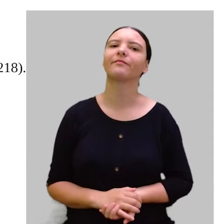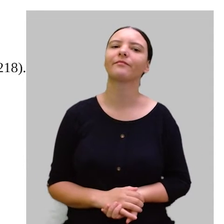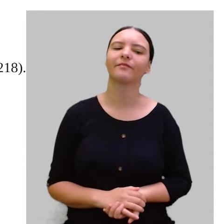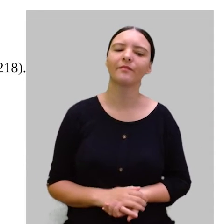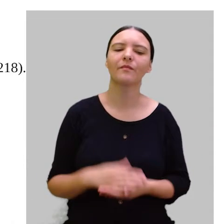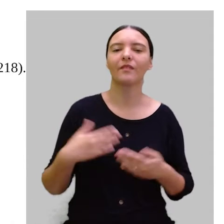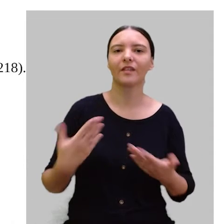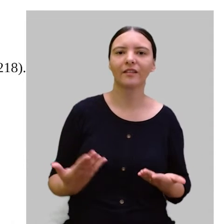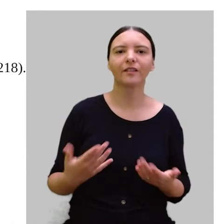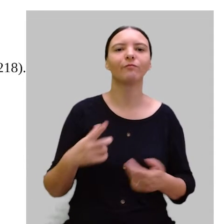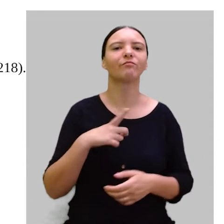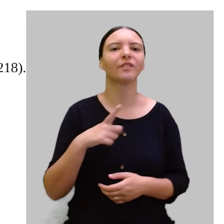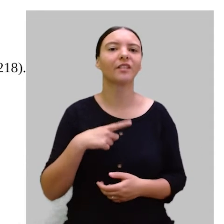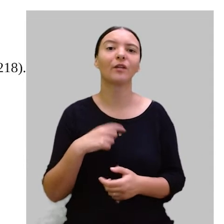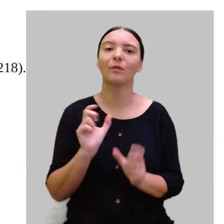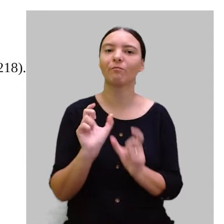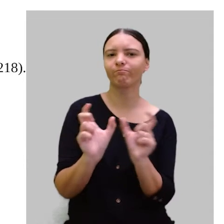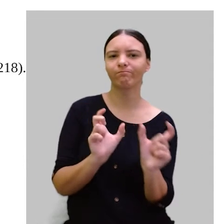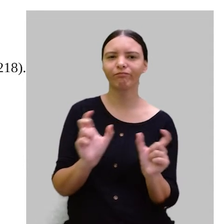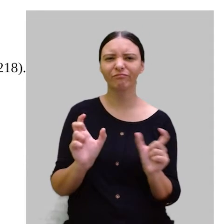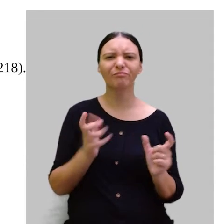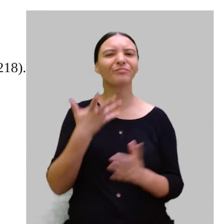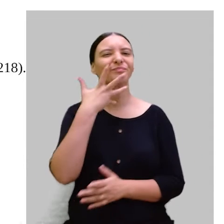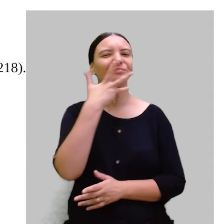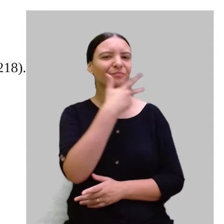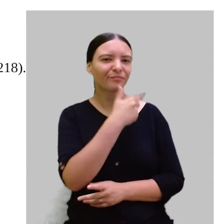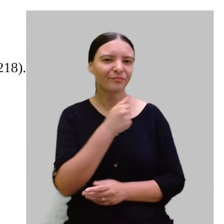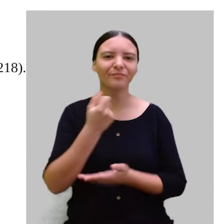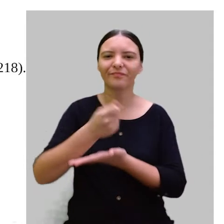umas definições muito bonitas, né, de por que ele escreve.